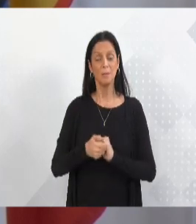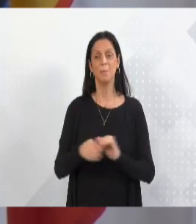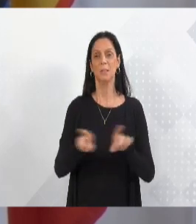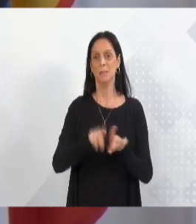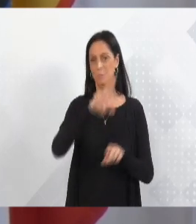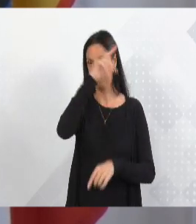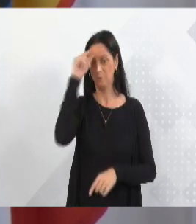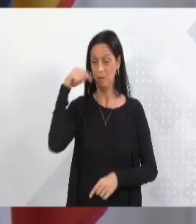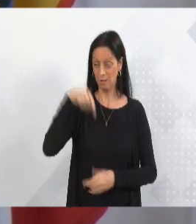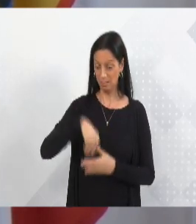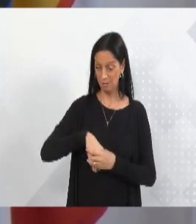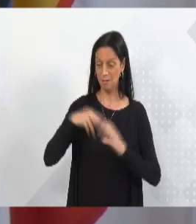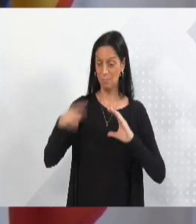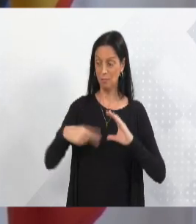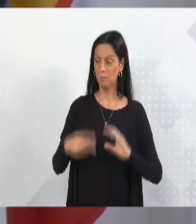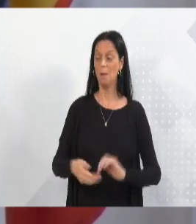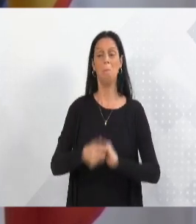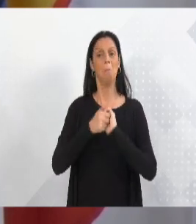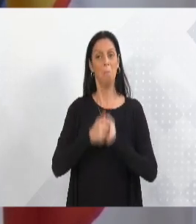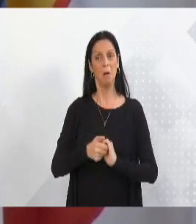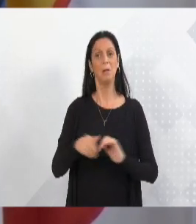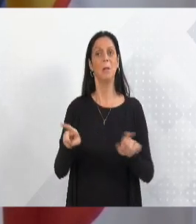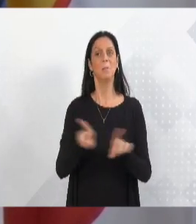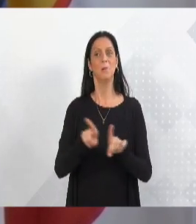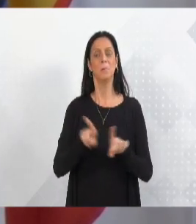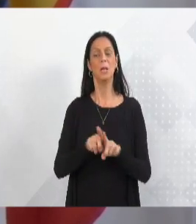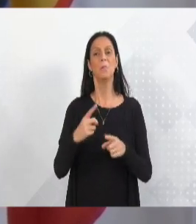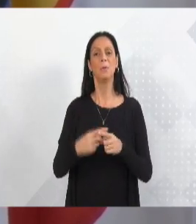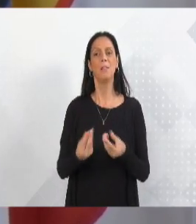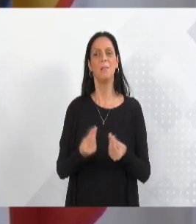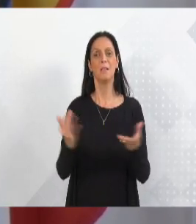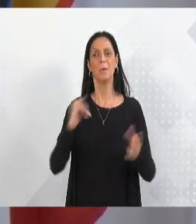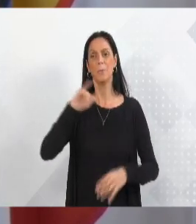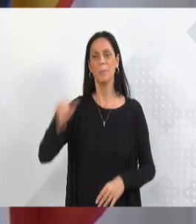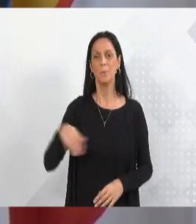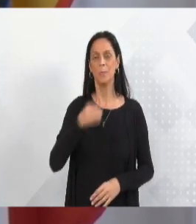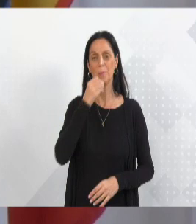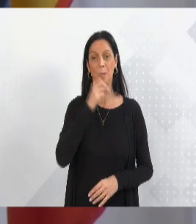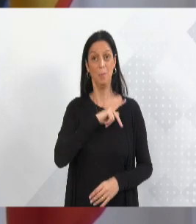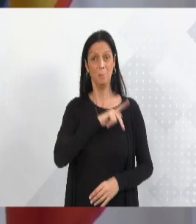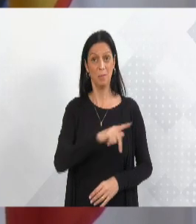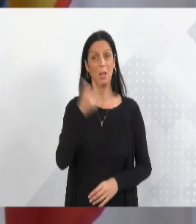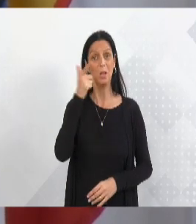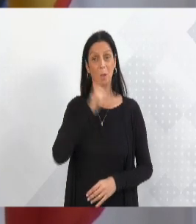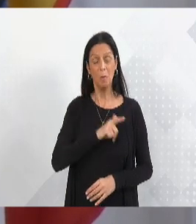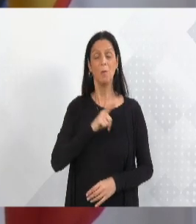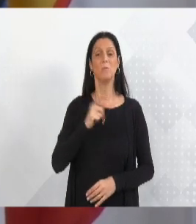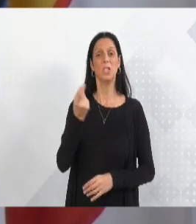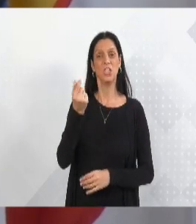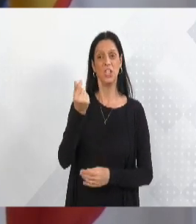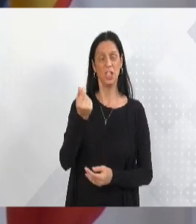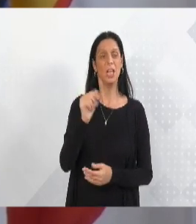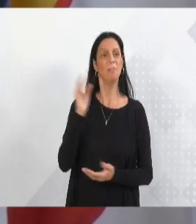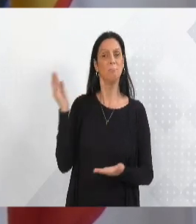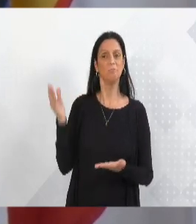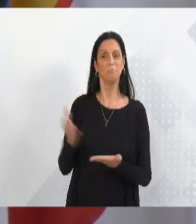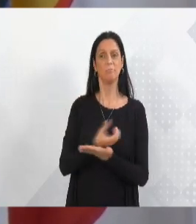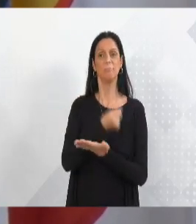tudo, parabéns a esta Casa Legislativa que deu a oportunidade do prefeito buscar dinheiro para a educação, deu a oportunidade do